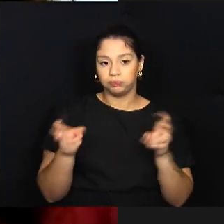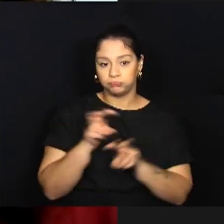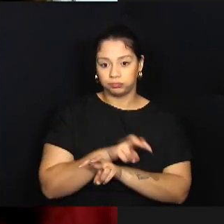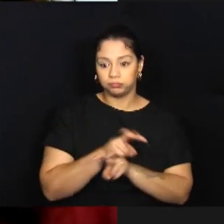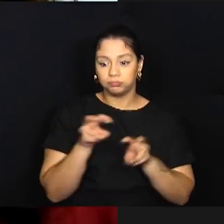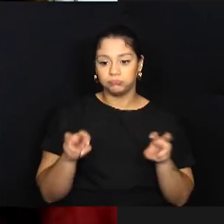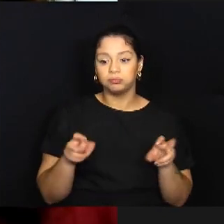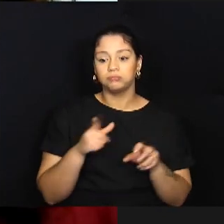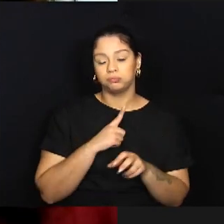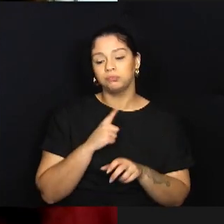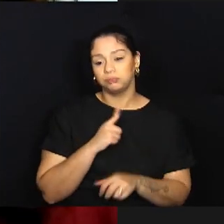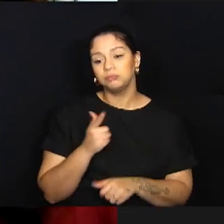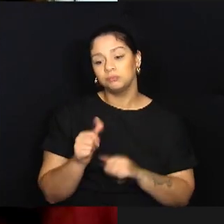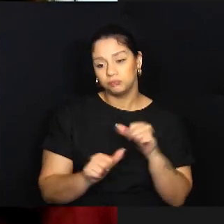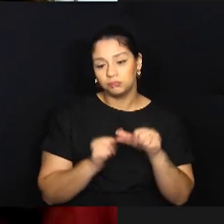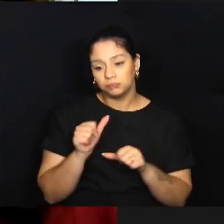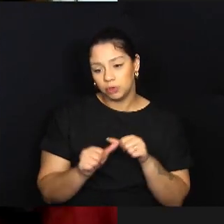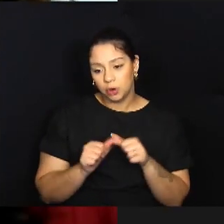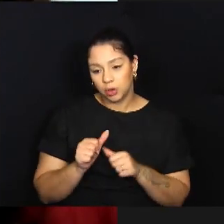alternando.